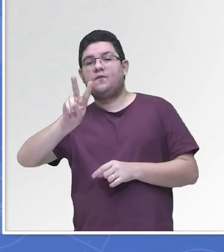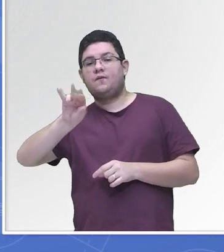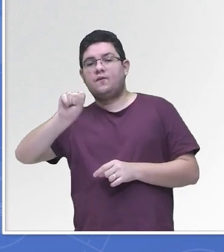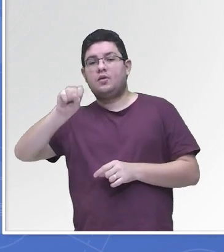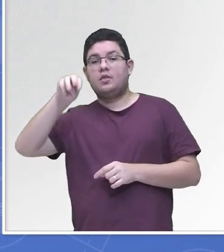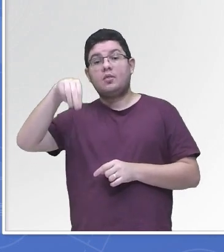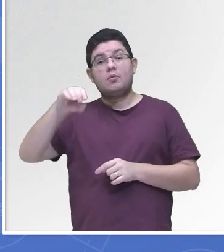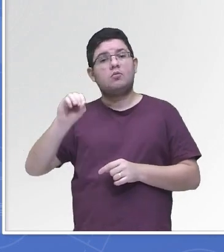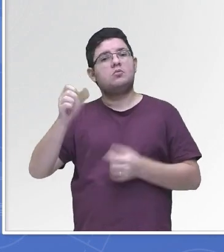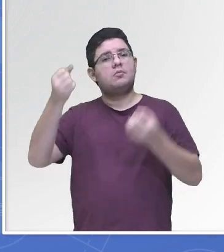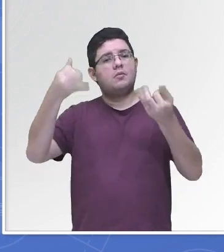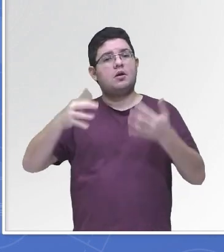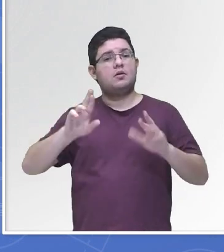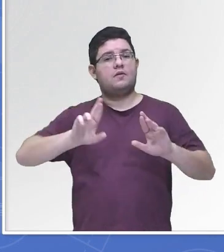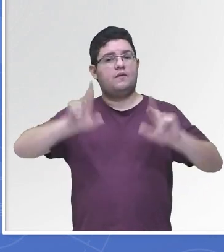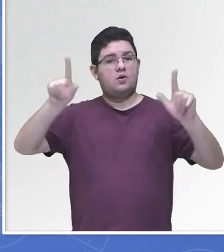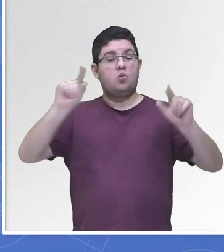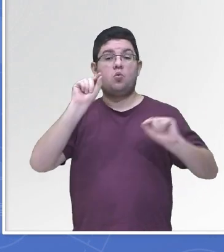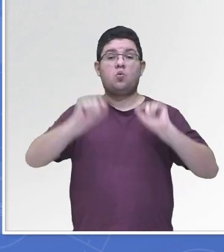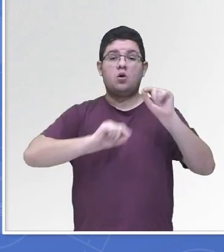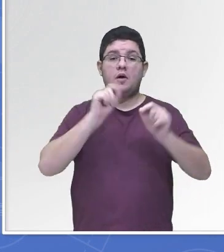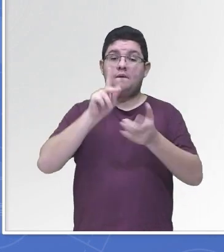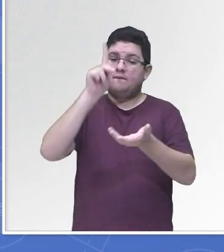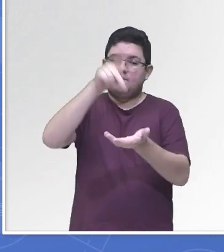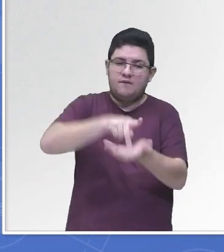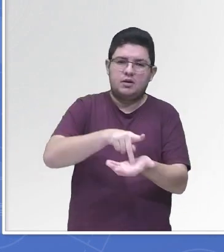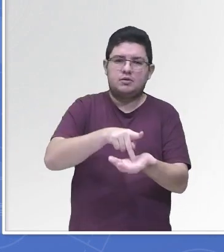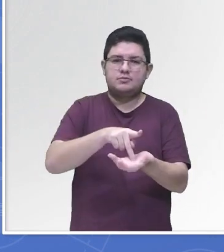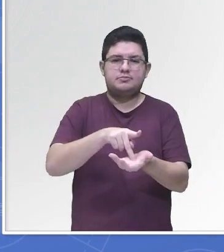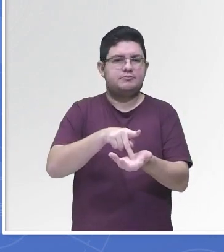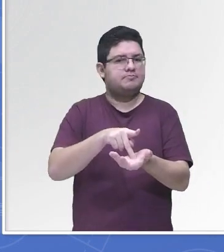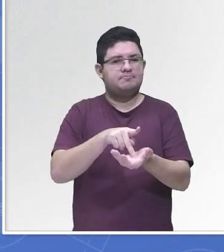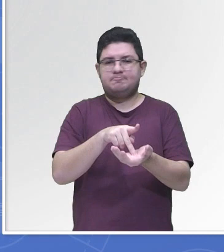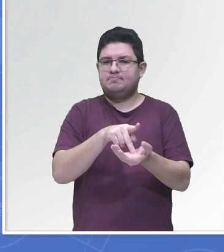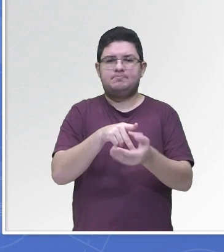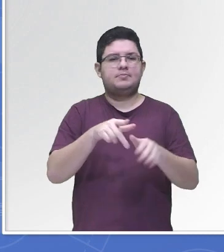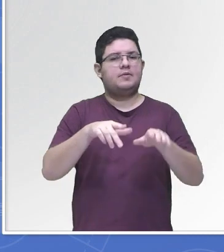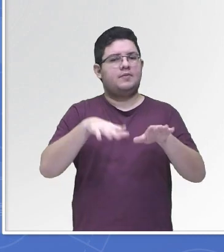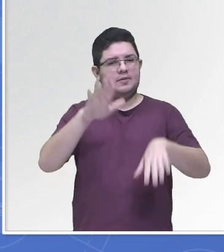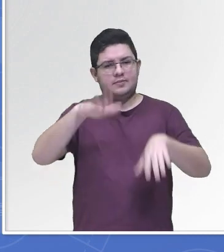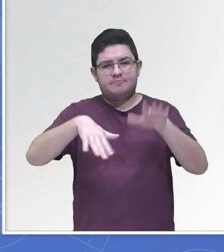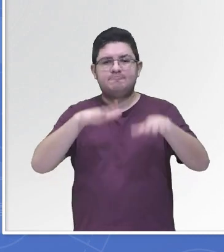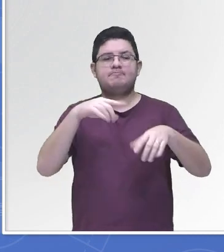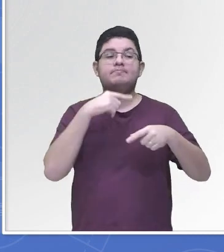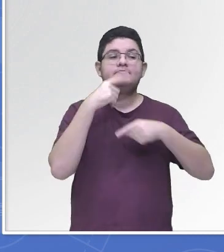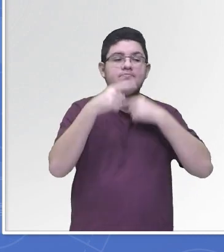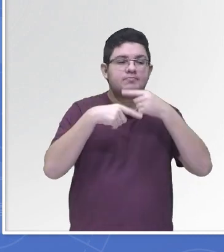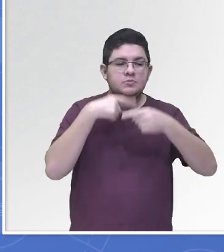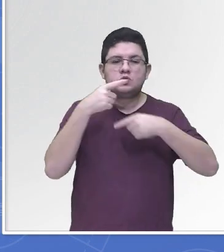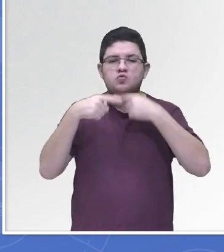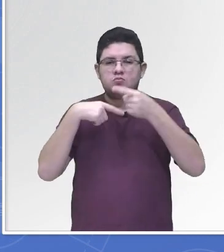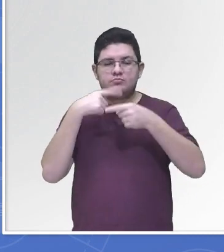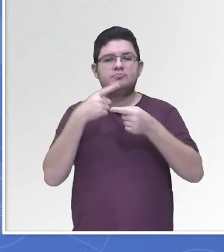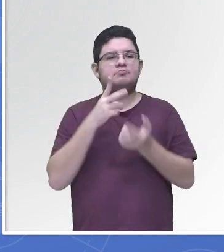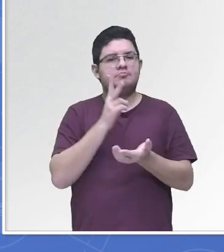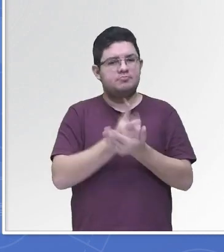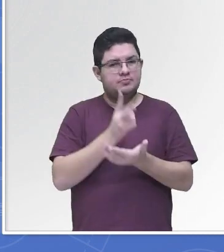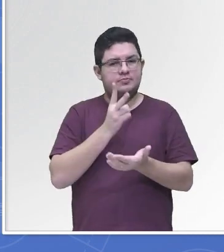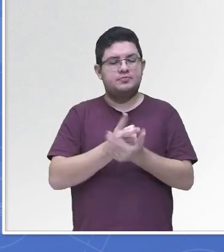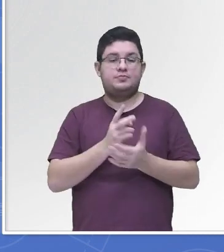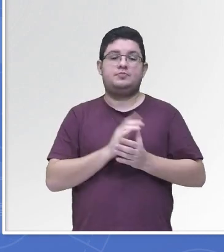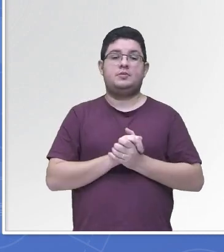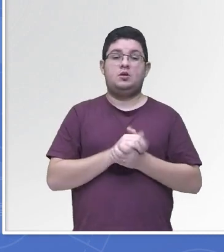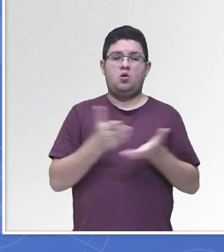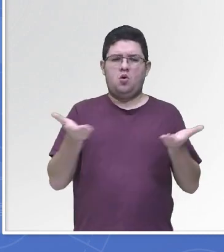não. Não existe uma verdade absoluta. E lógico que durante esse período